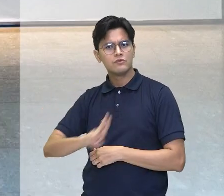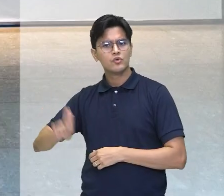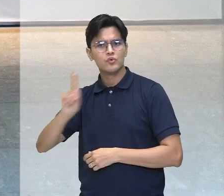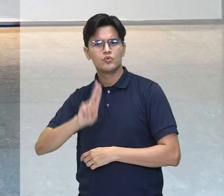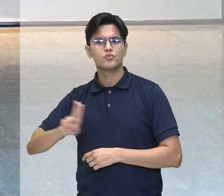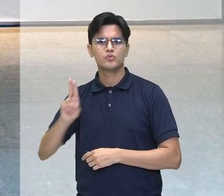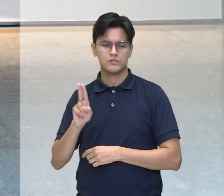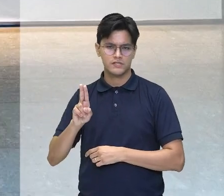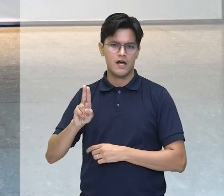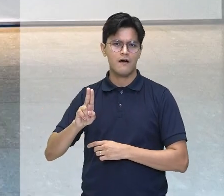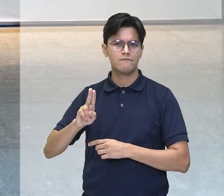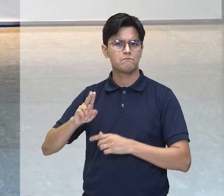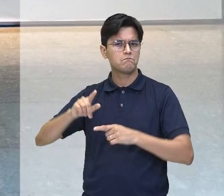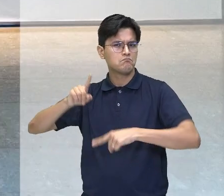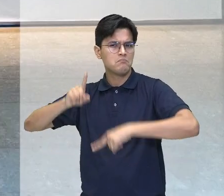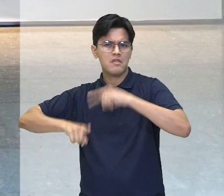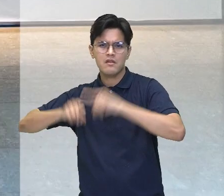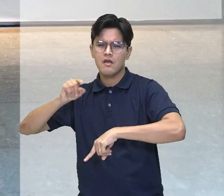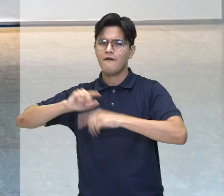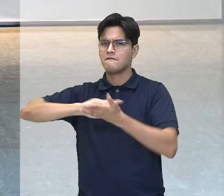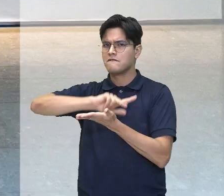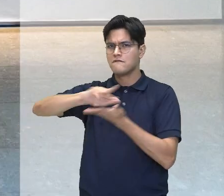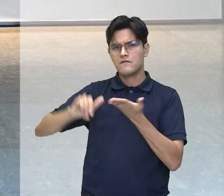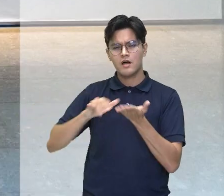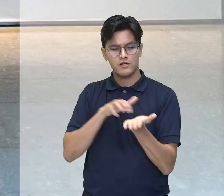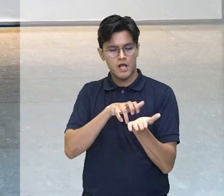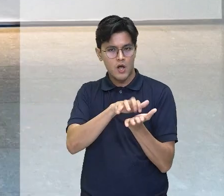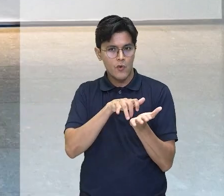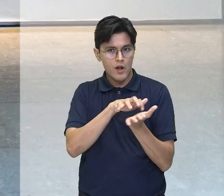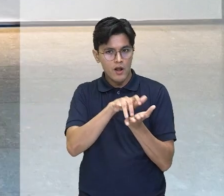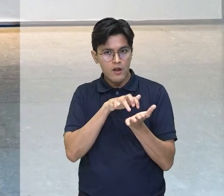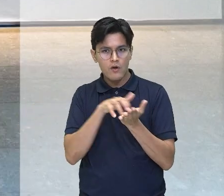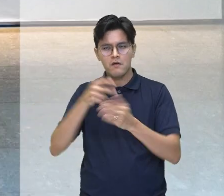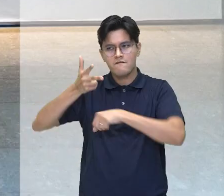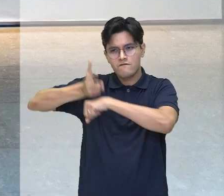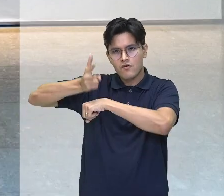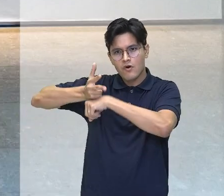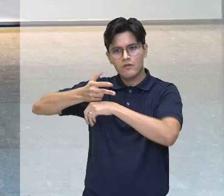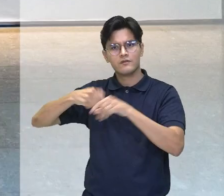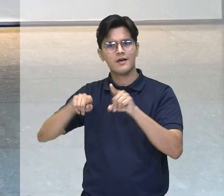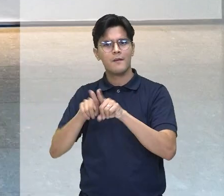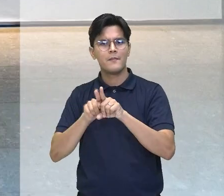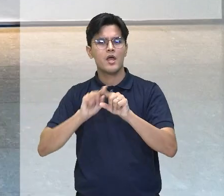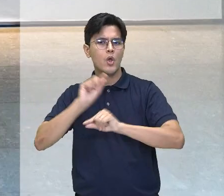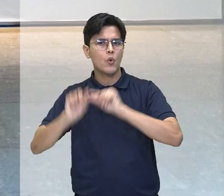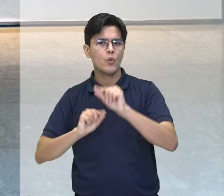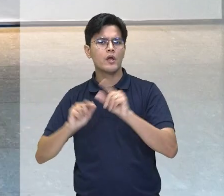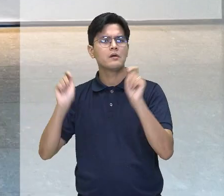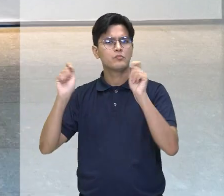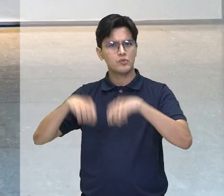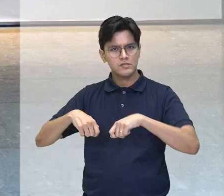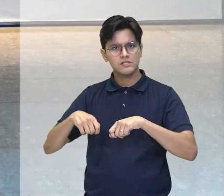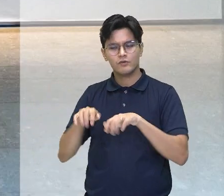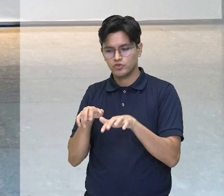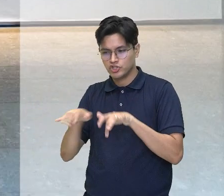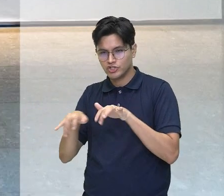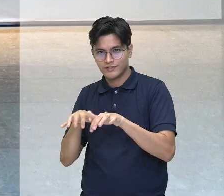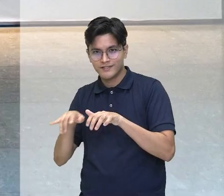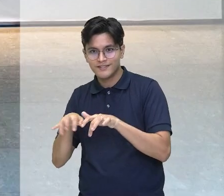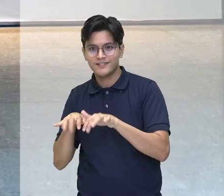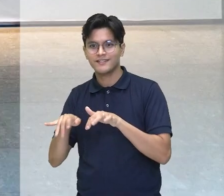instrumentos. Então, você tem calculadora, você tem máquina digital, você pode fazer um trabalho da escola no